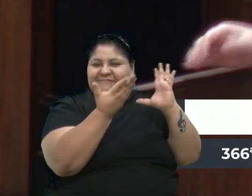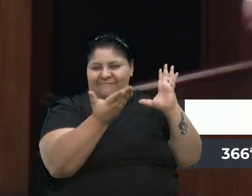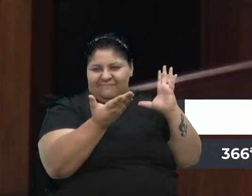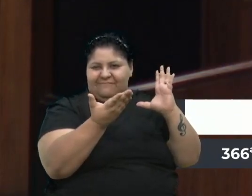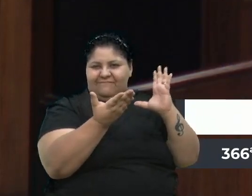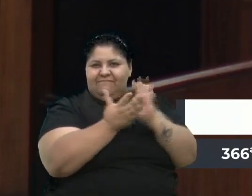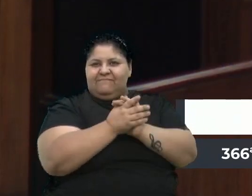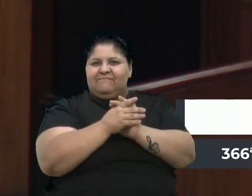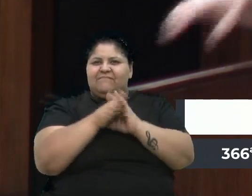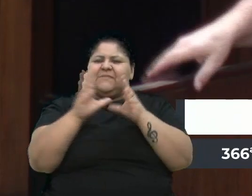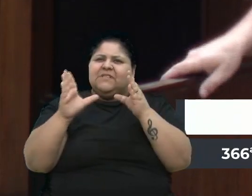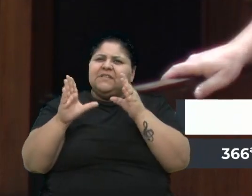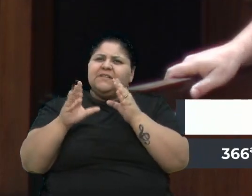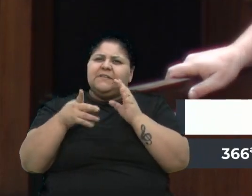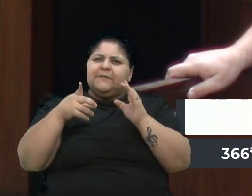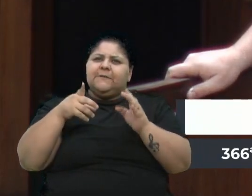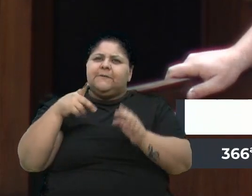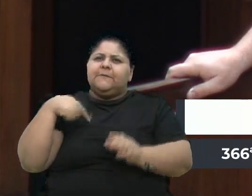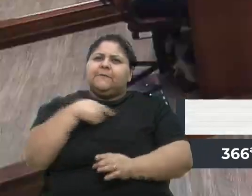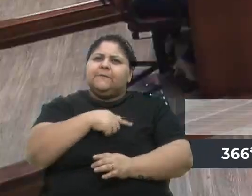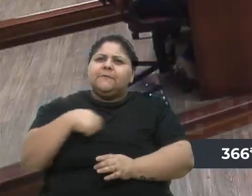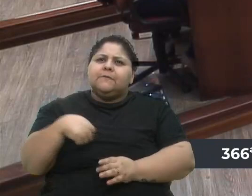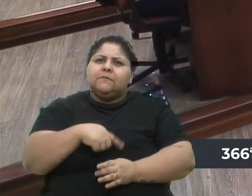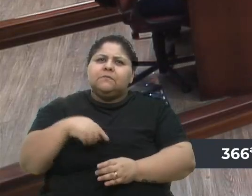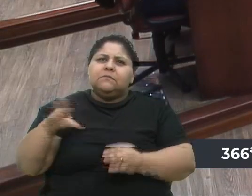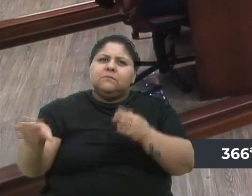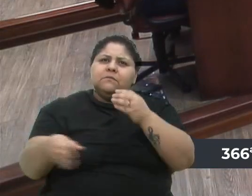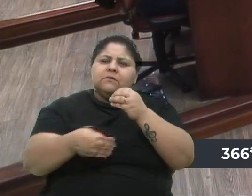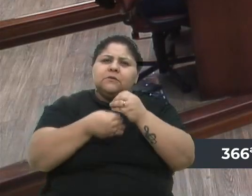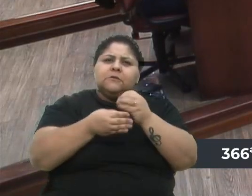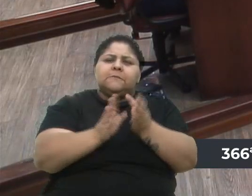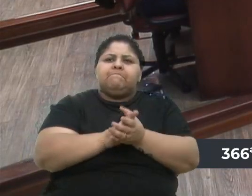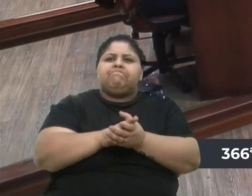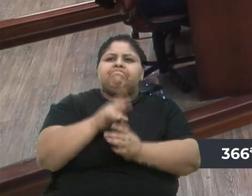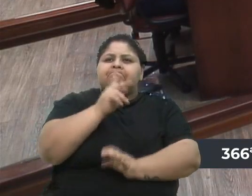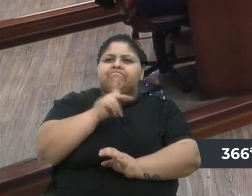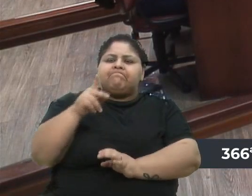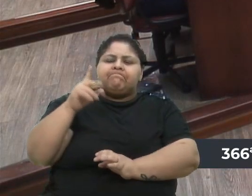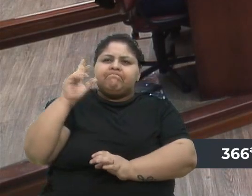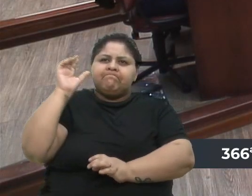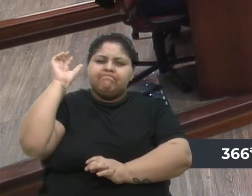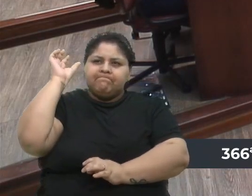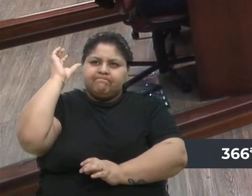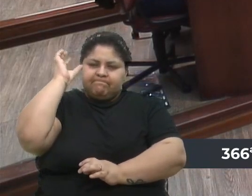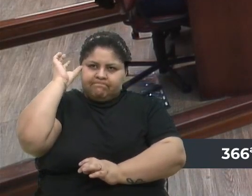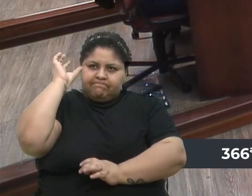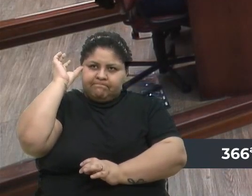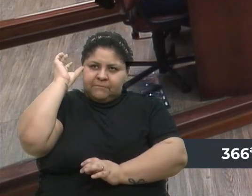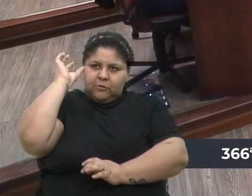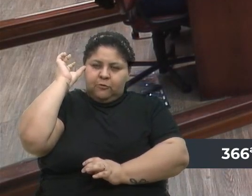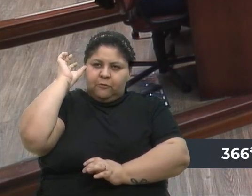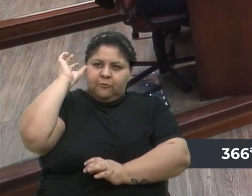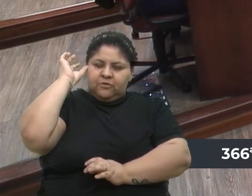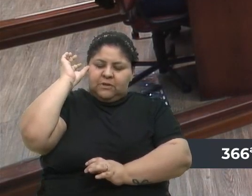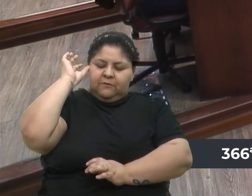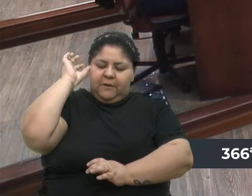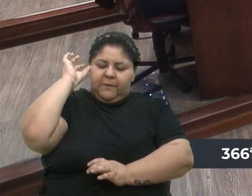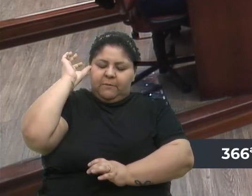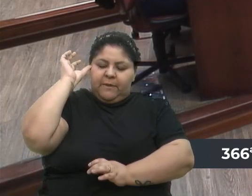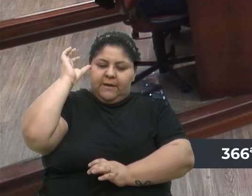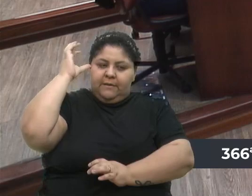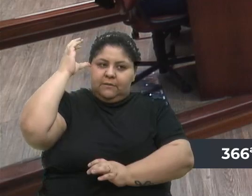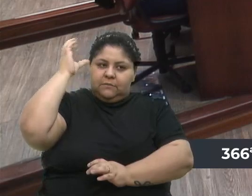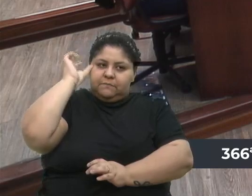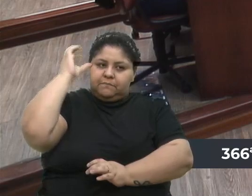da região. Vereador Zanquim, seu à parte. Vereador Felipe, parabéns pelo tema. São temas que a gente